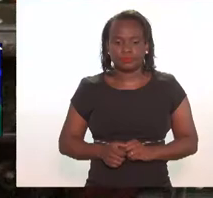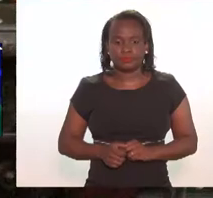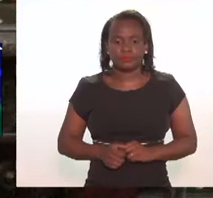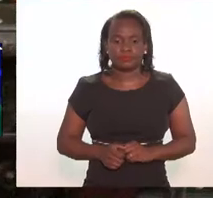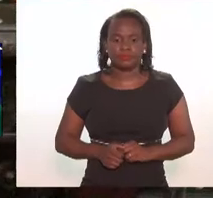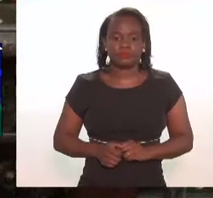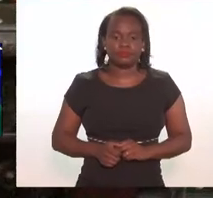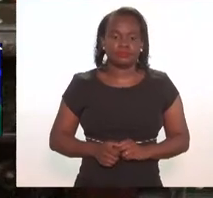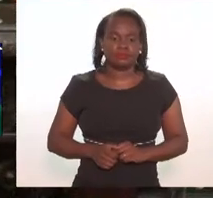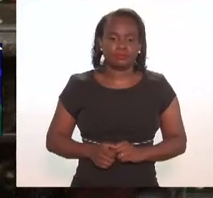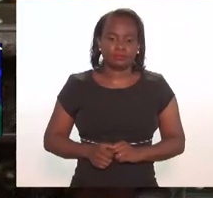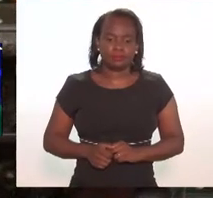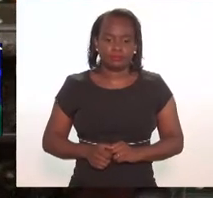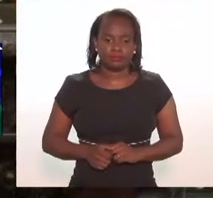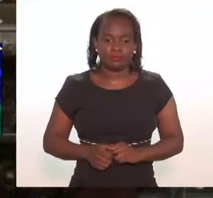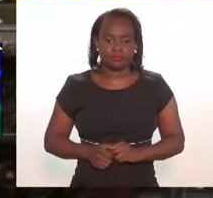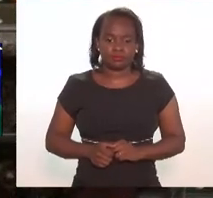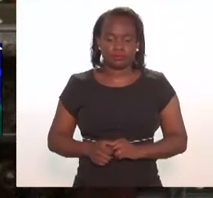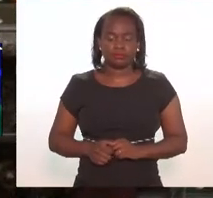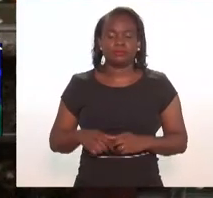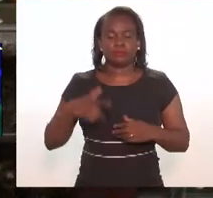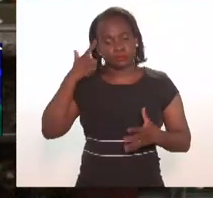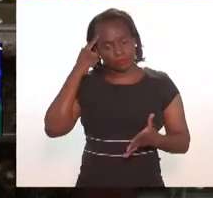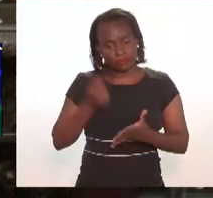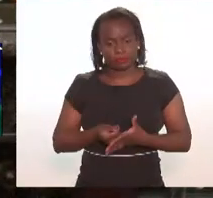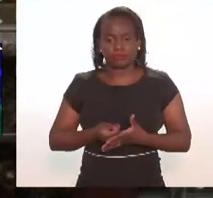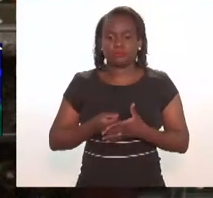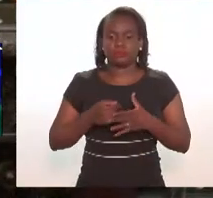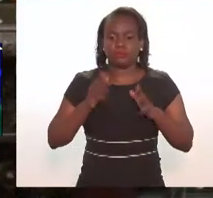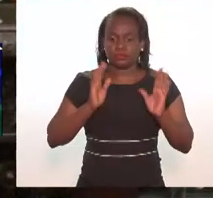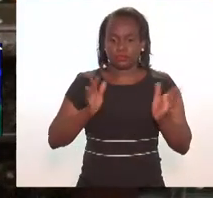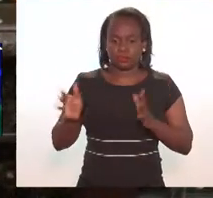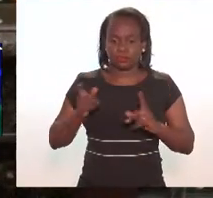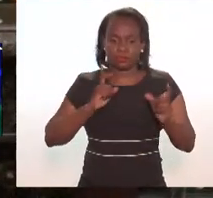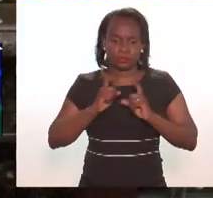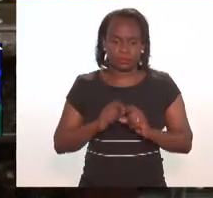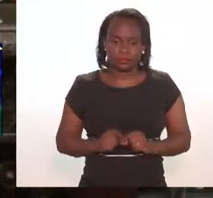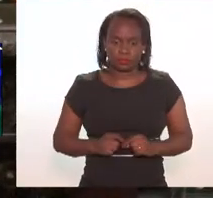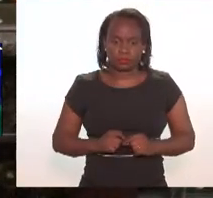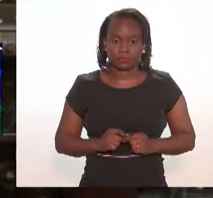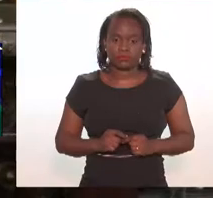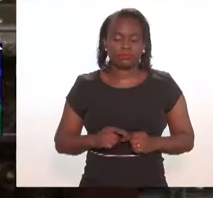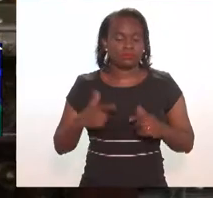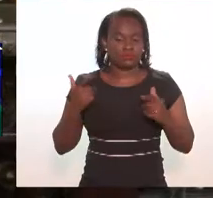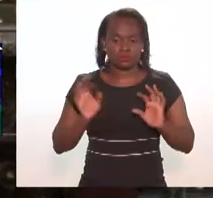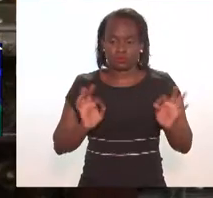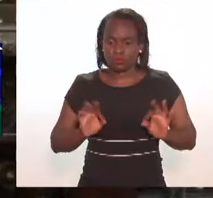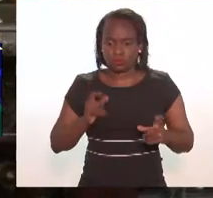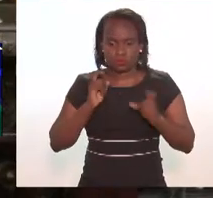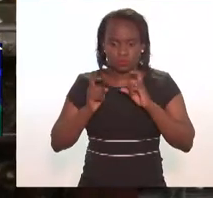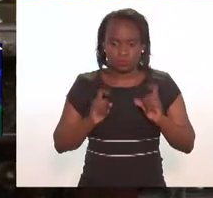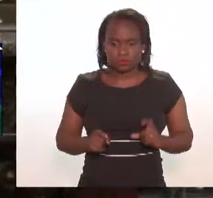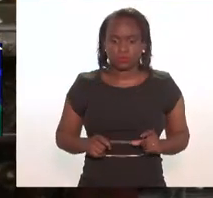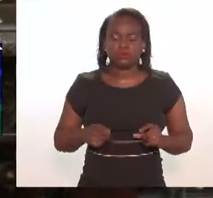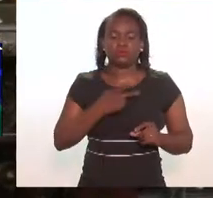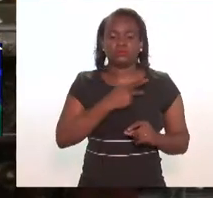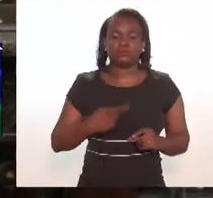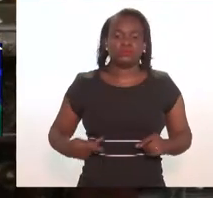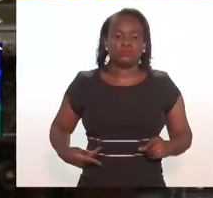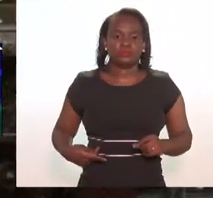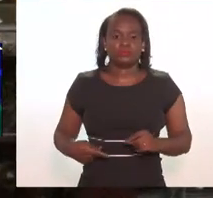aprovar o projeto. Com os pareceres emitidos em discussão. Não havendo quem queira discutir, a